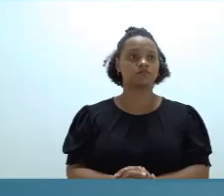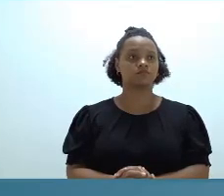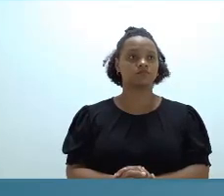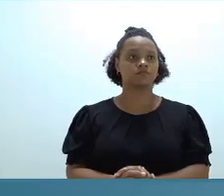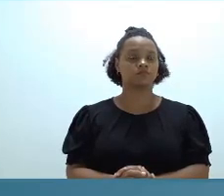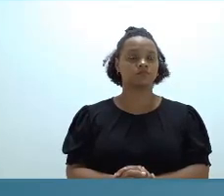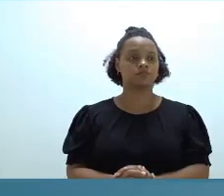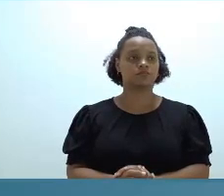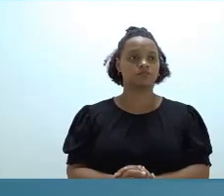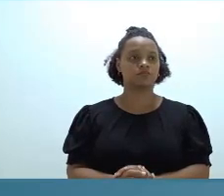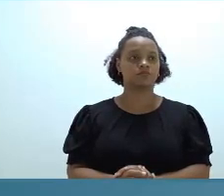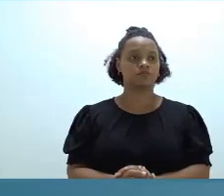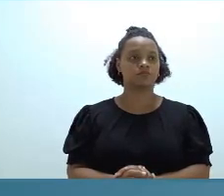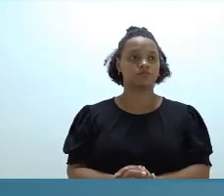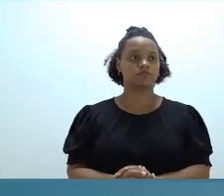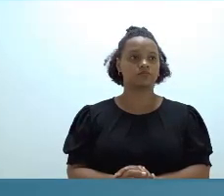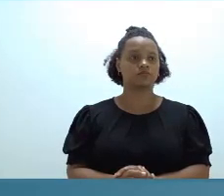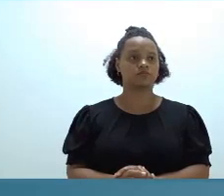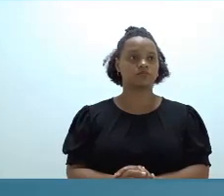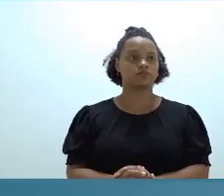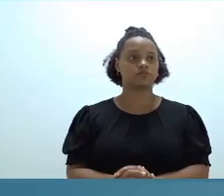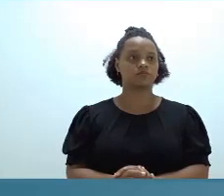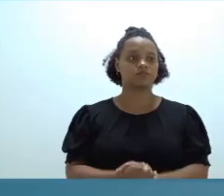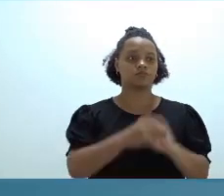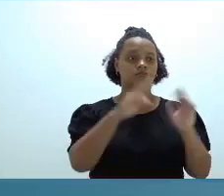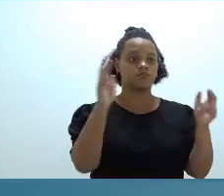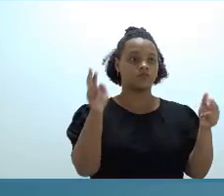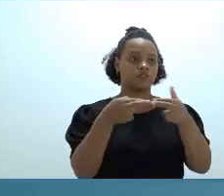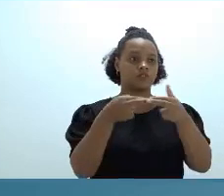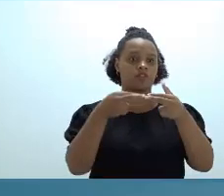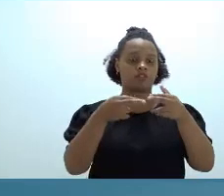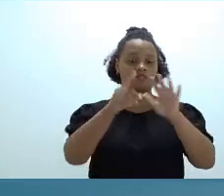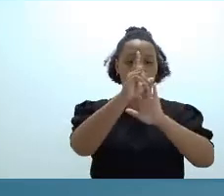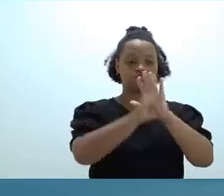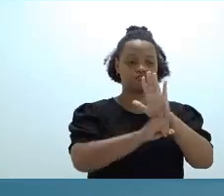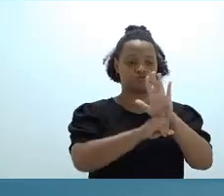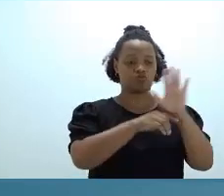é ensinado que nas relações de direito público,